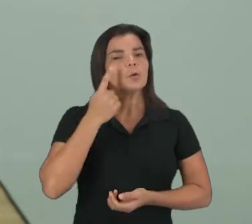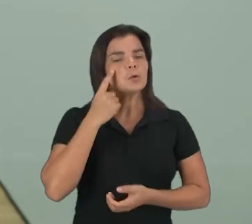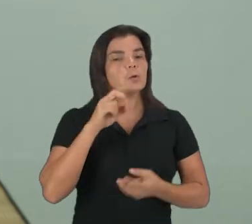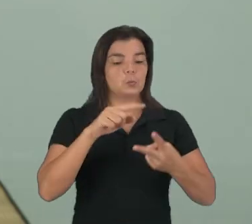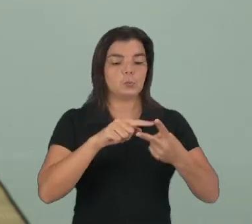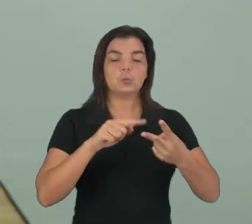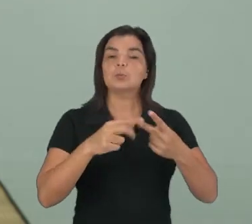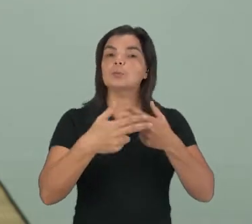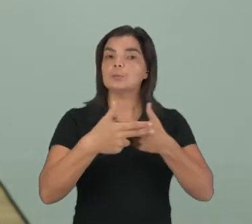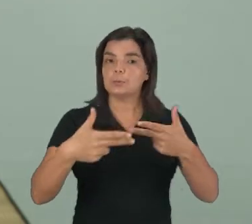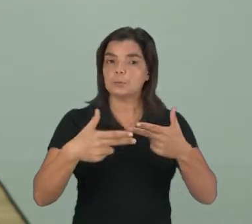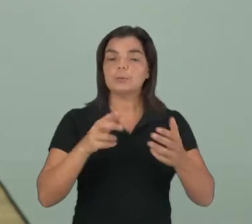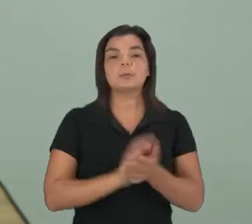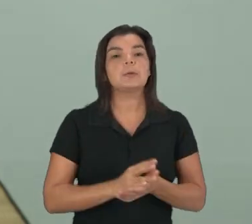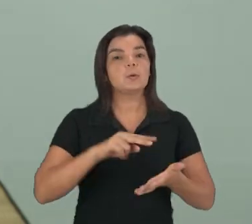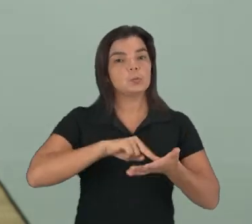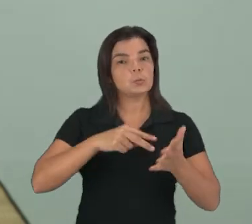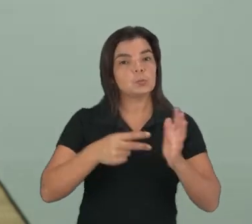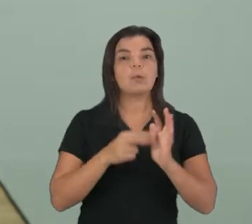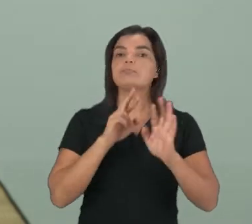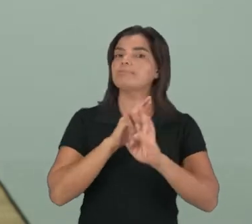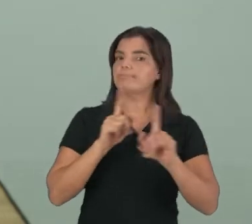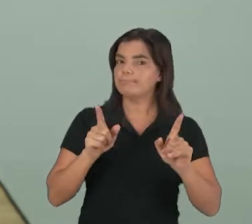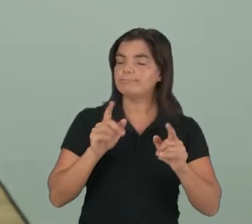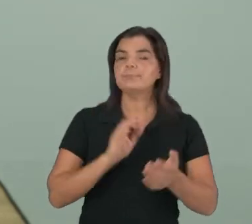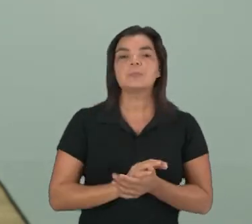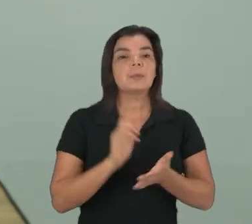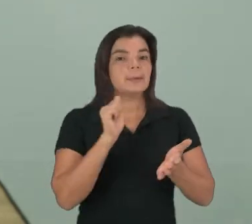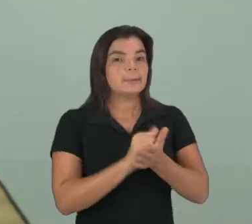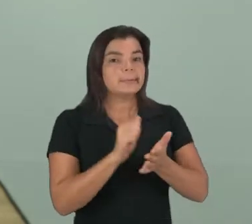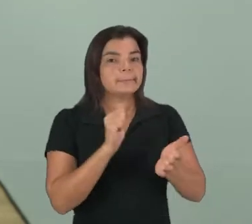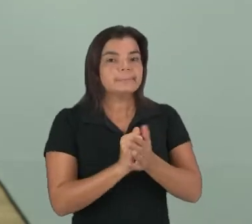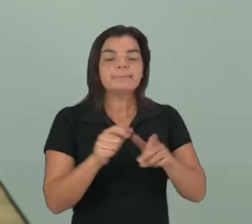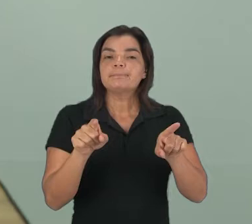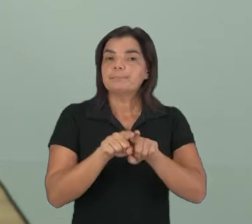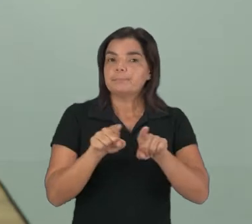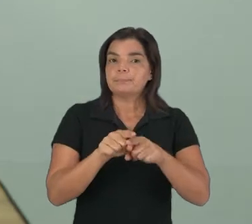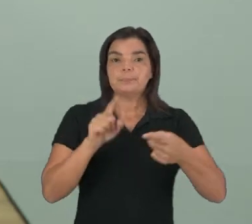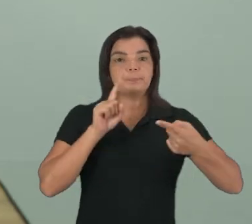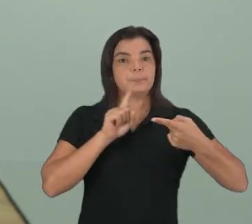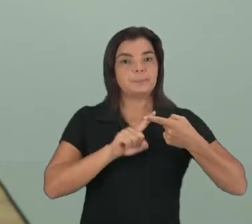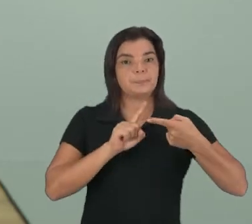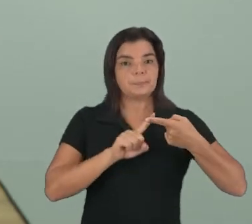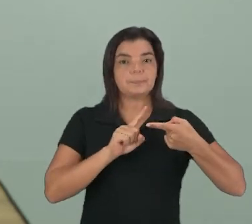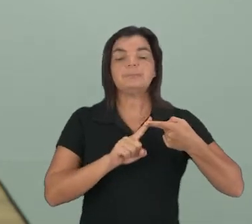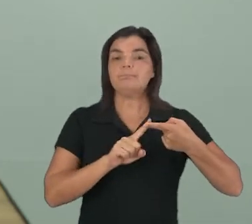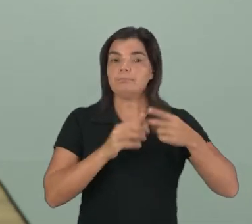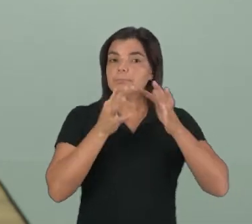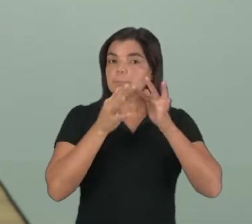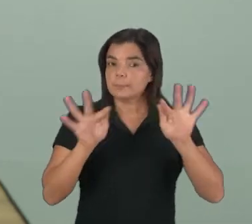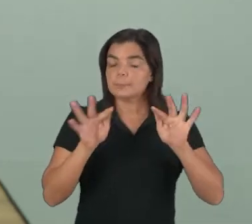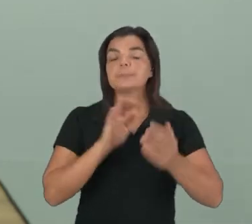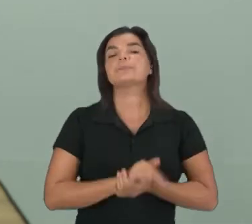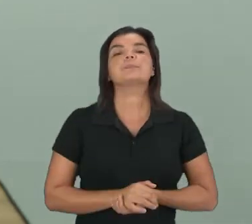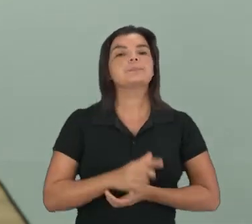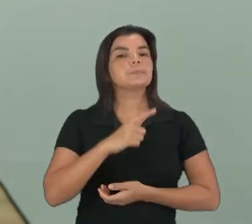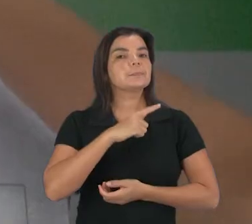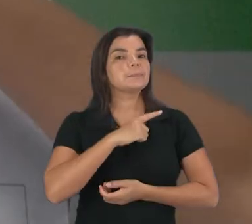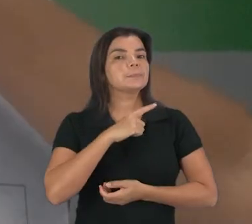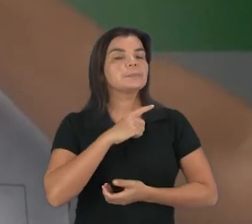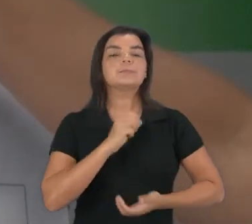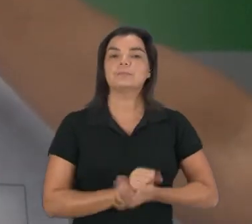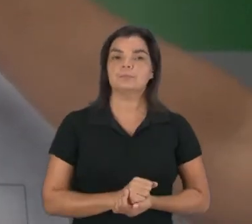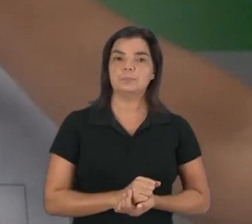percebemos duas coisas. Primeiro, o sentido está diferente e a grafia também. Na primeira frase, nós temos ali,